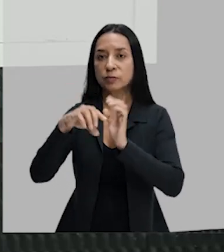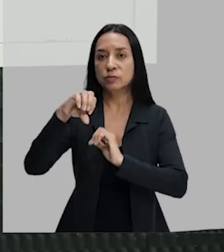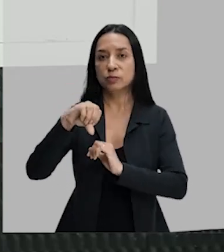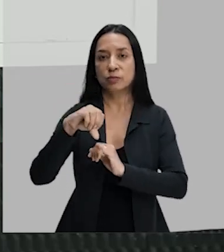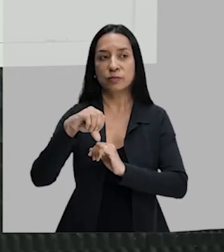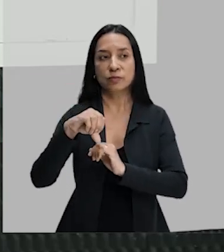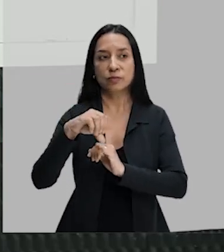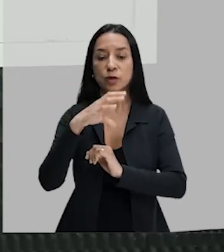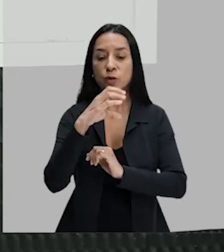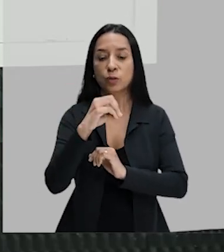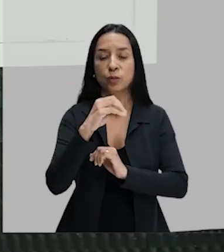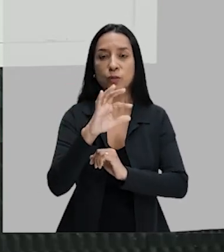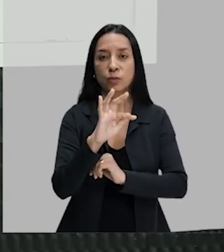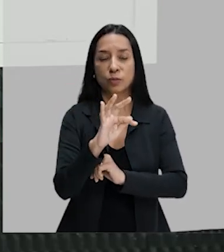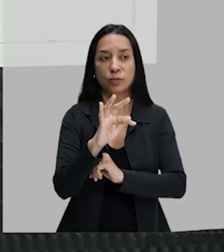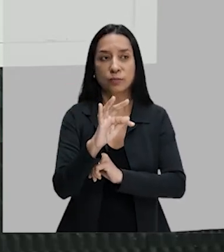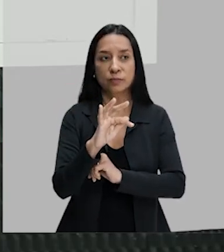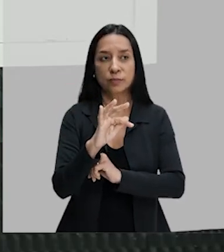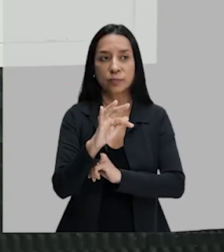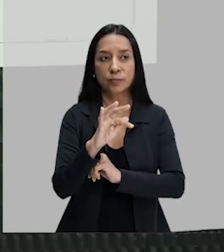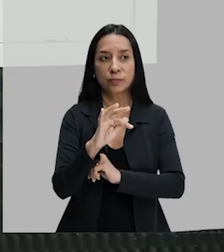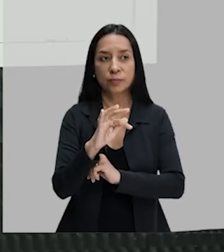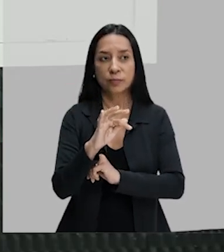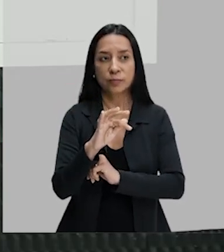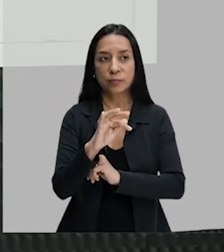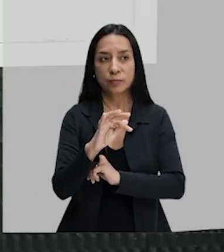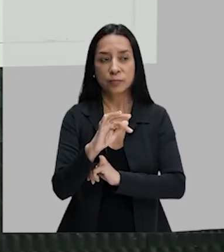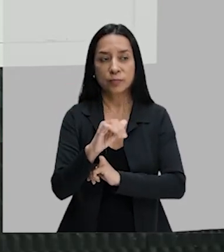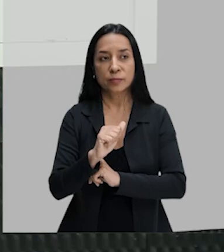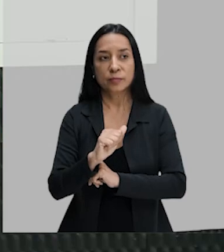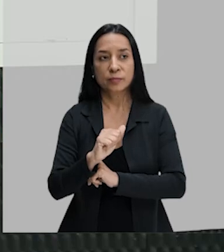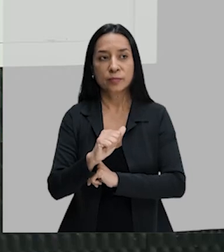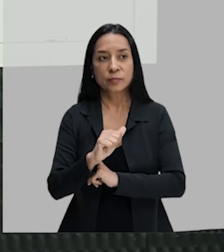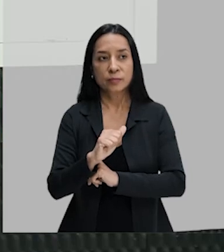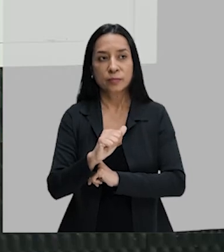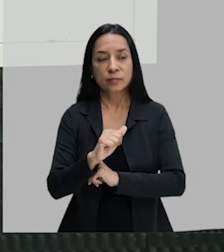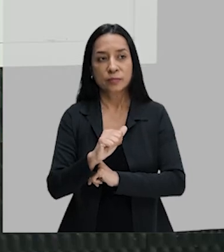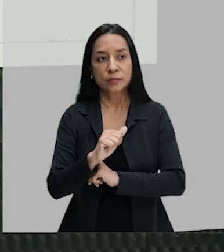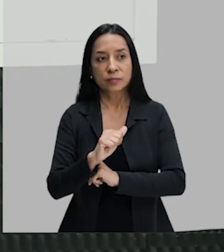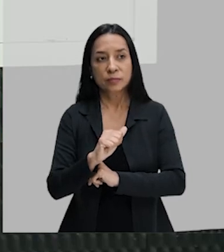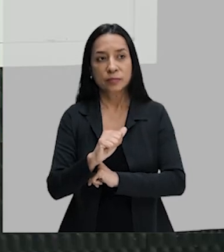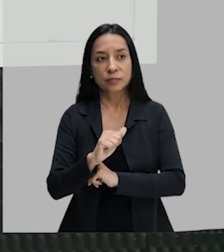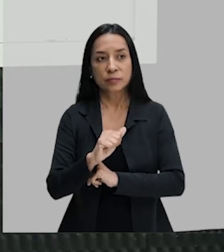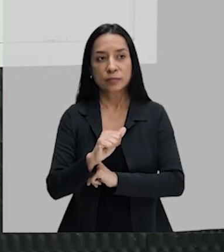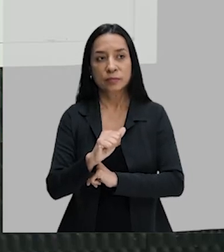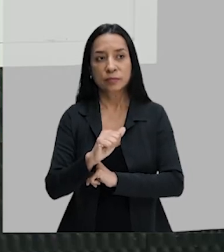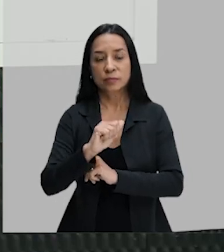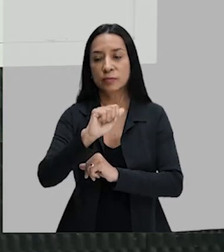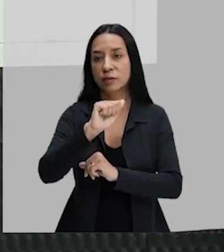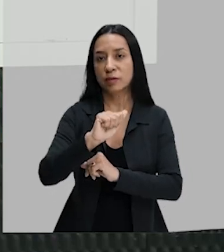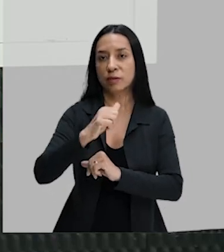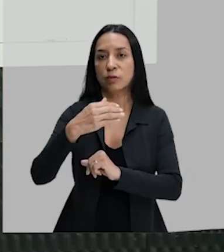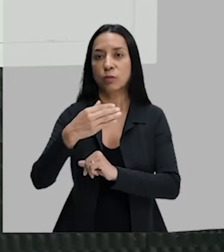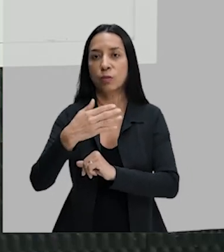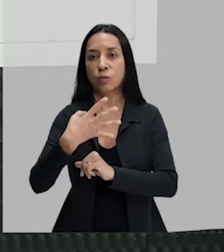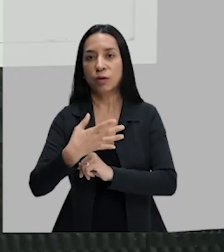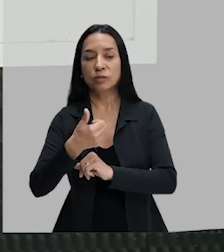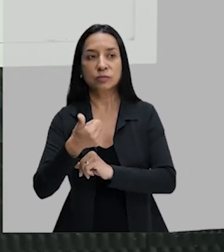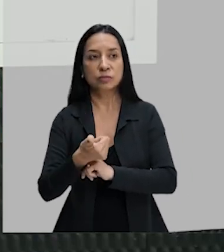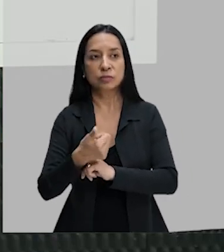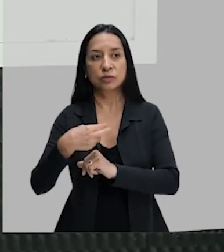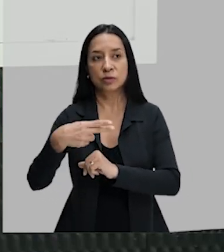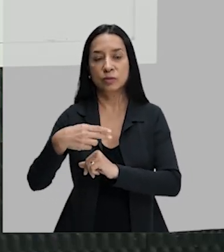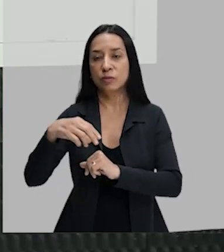Então, o cofator do elemento A41 é igual a 9.